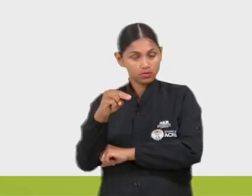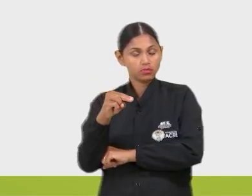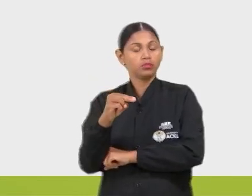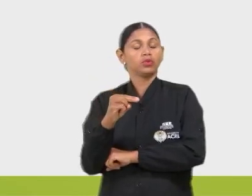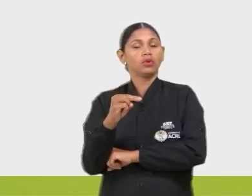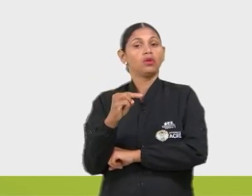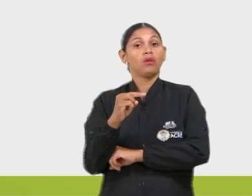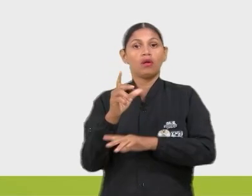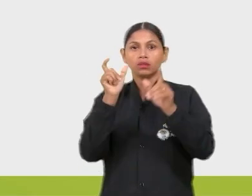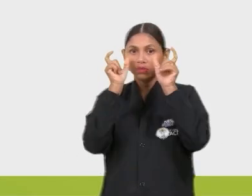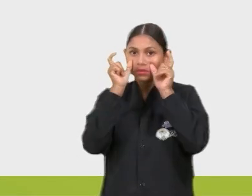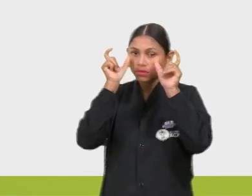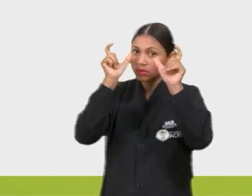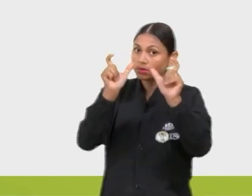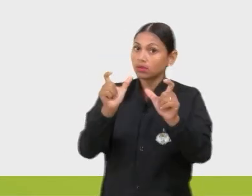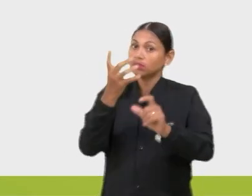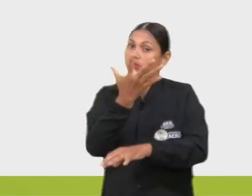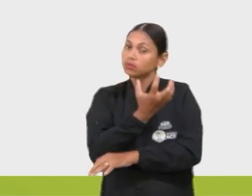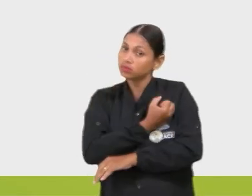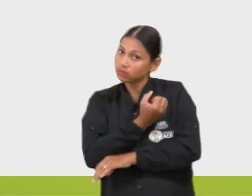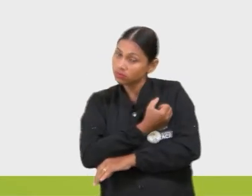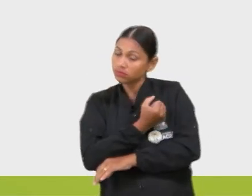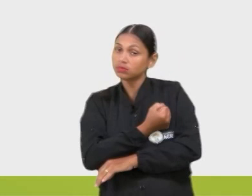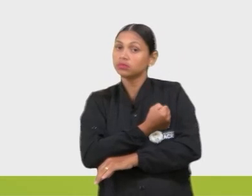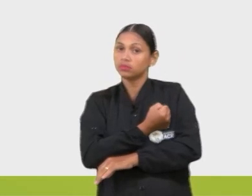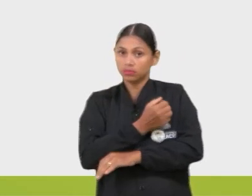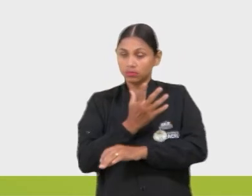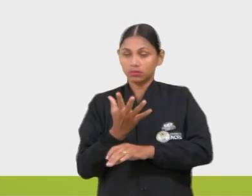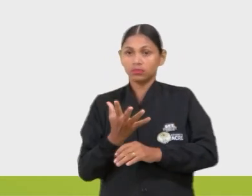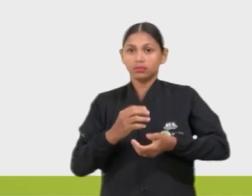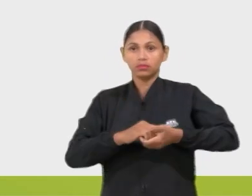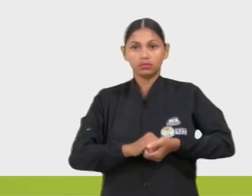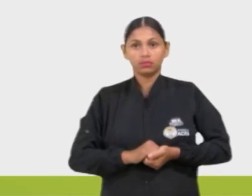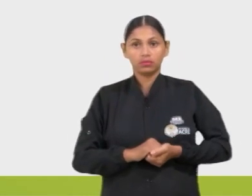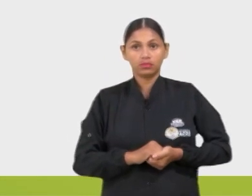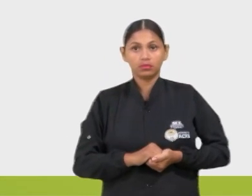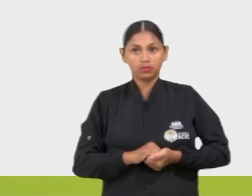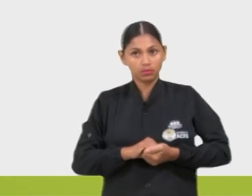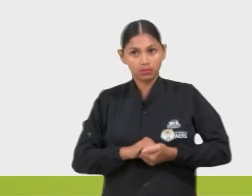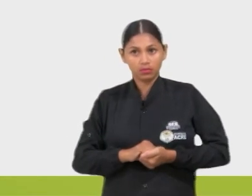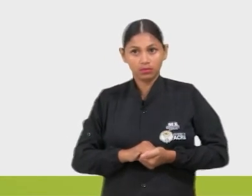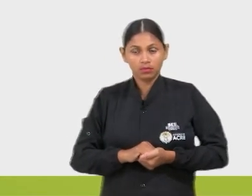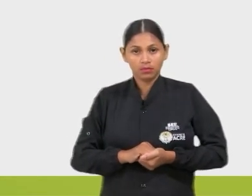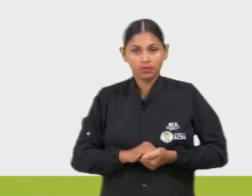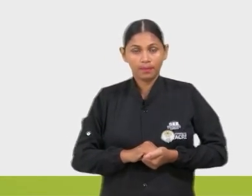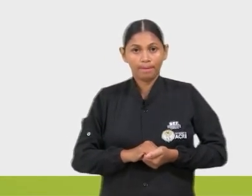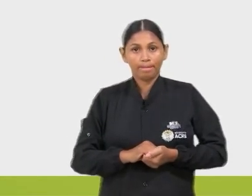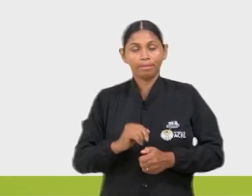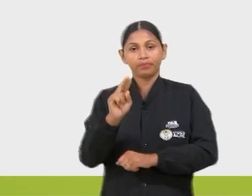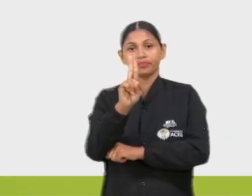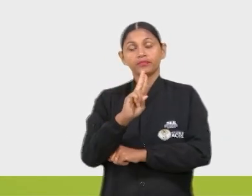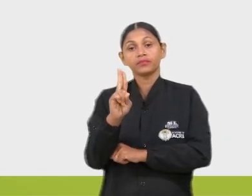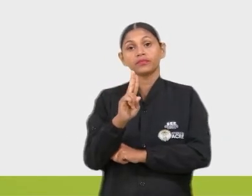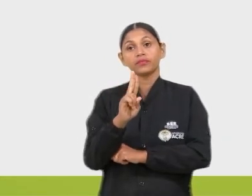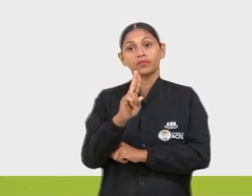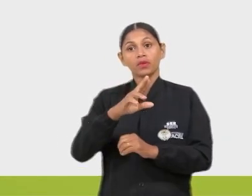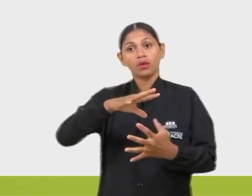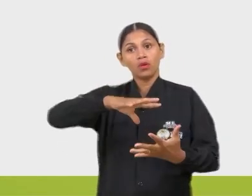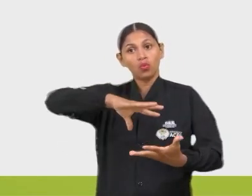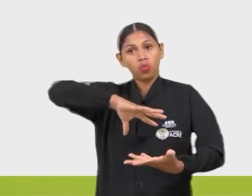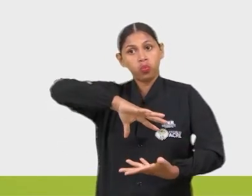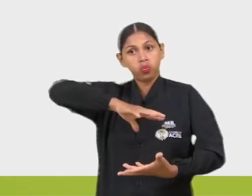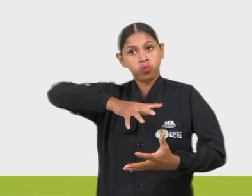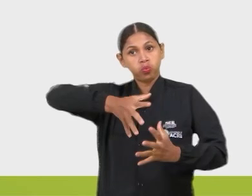ó. A gente tem a ideia do diâmetro de 1 centímetro aqui, para trabalhar, tá bom? A serem usadas para confeccionar